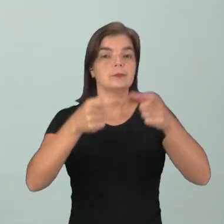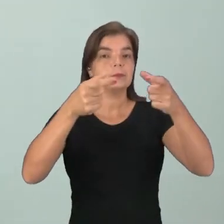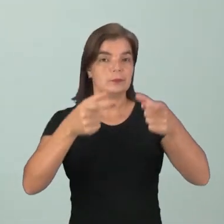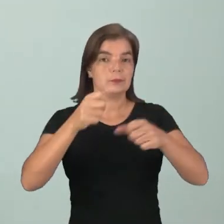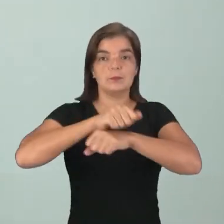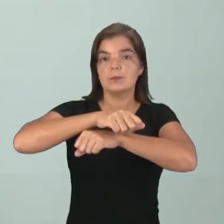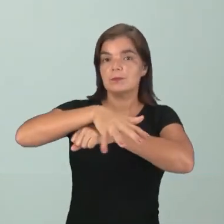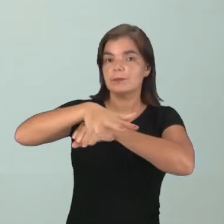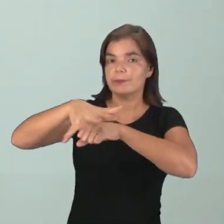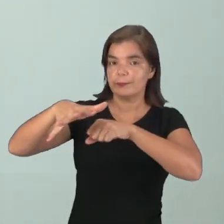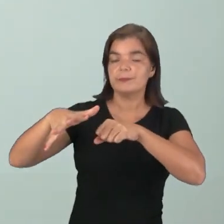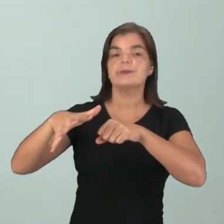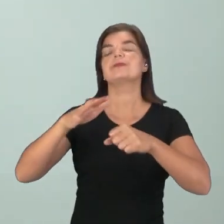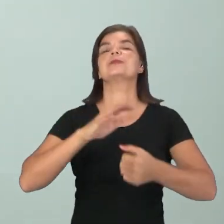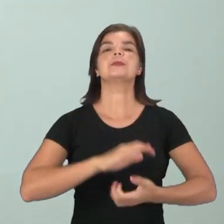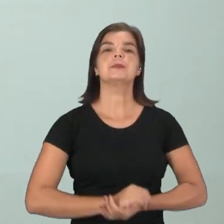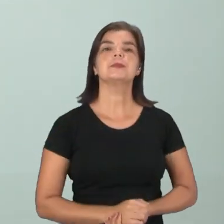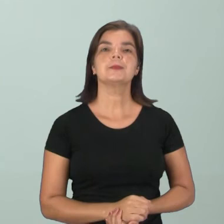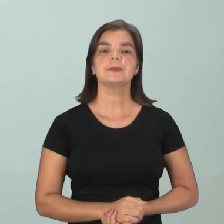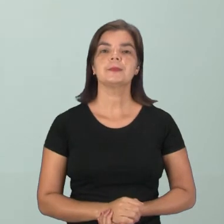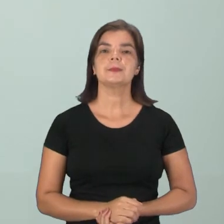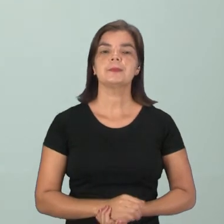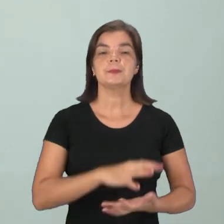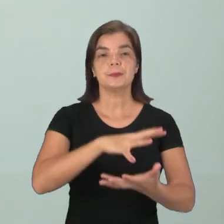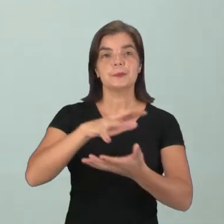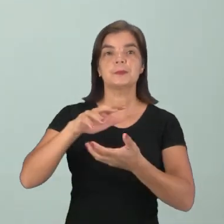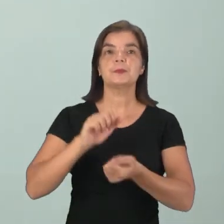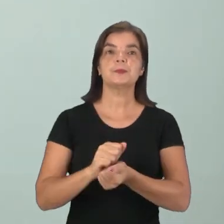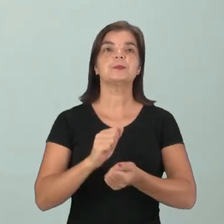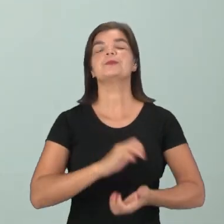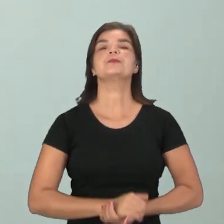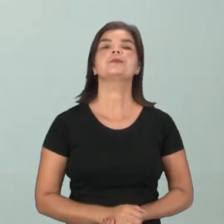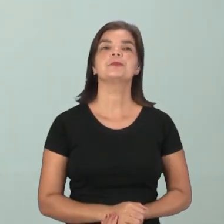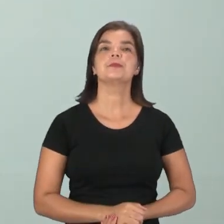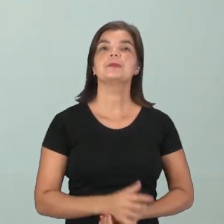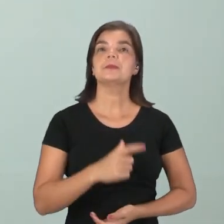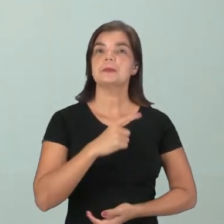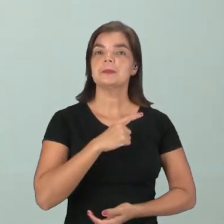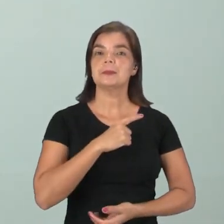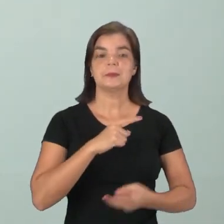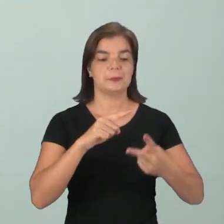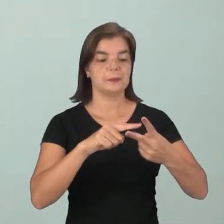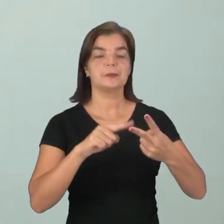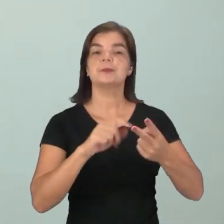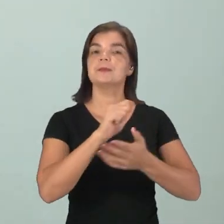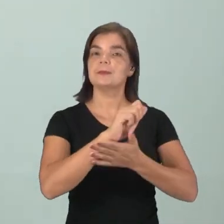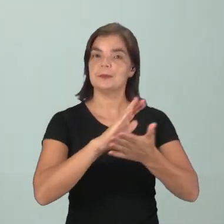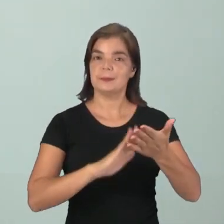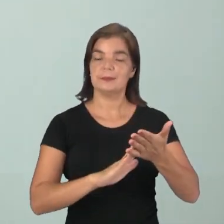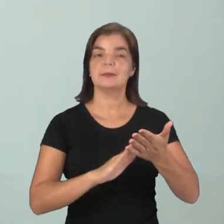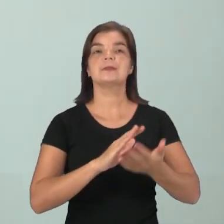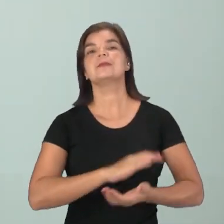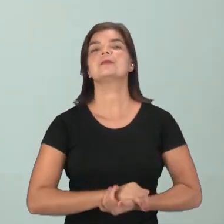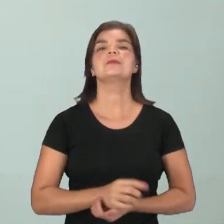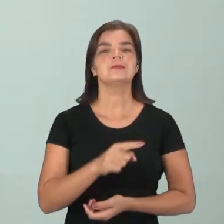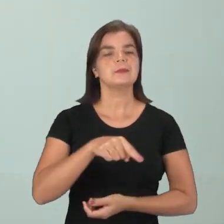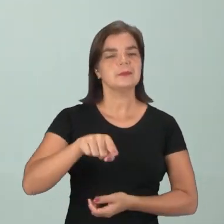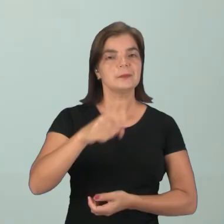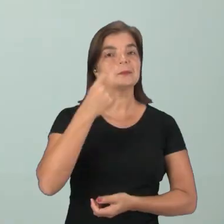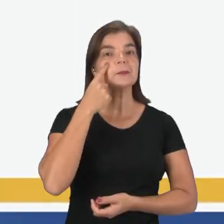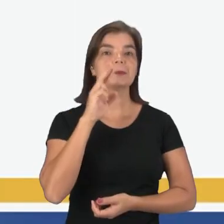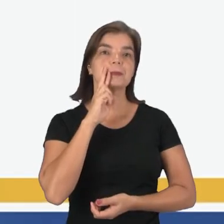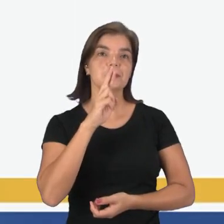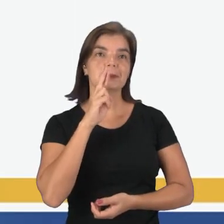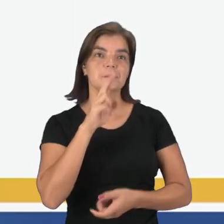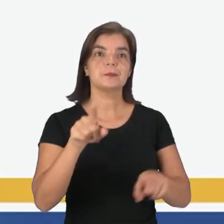concentram e para onde elas se espalharam, não é? Pelo mundo afora. Nós temos 2 exercícios, 2